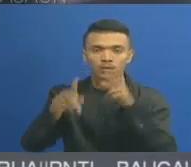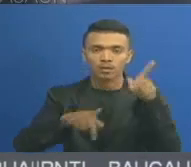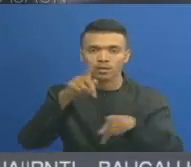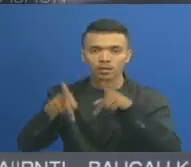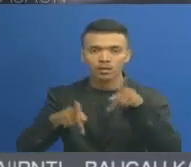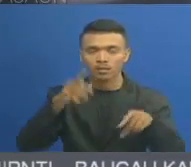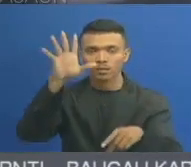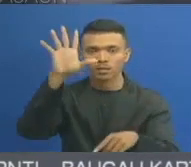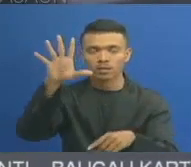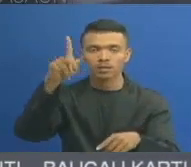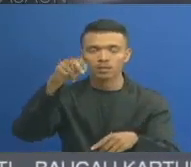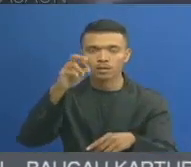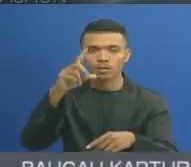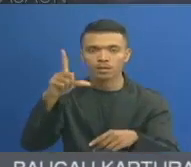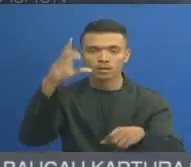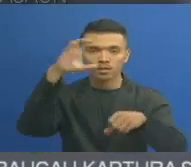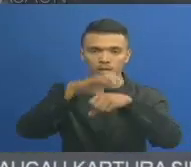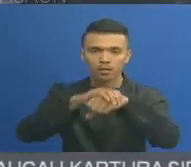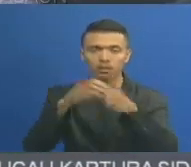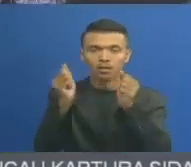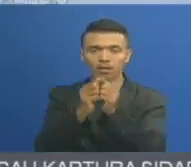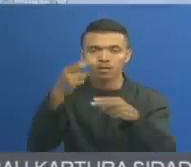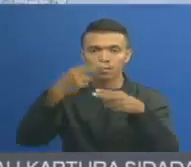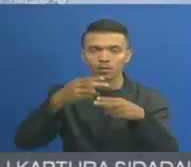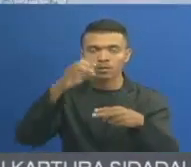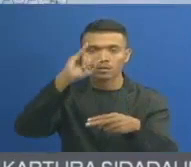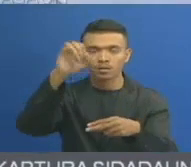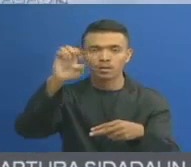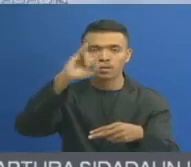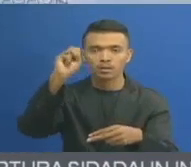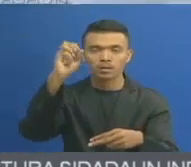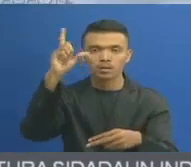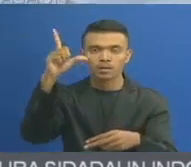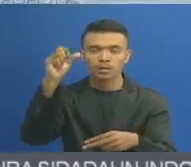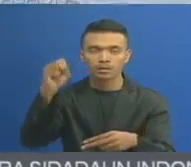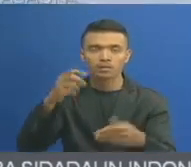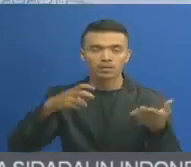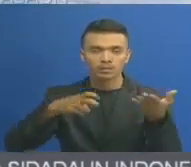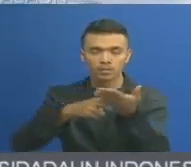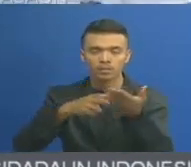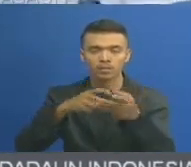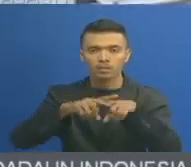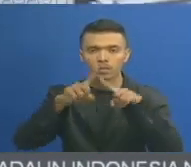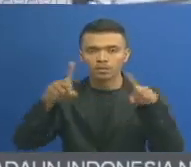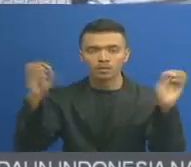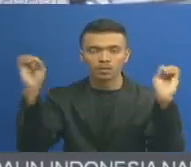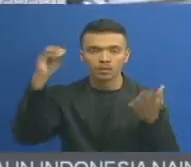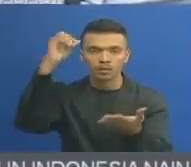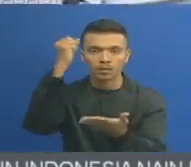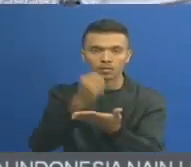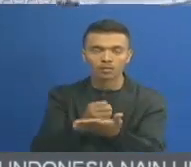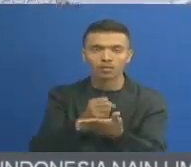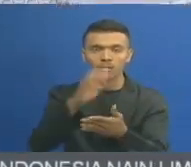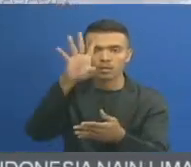na Inlima ne be PNTL captura ho inicial yei eriesi ma ki ha pasaporte mai be lata ka visa na